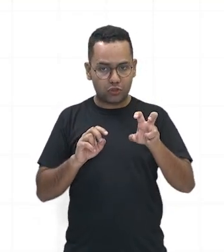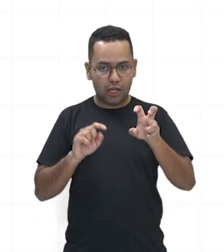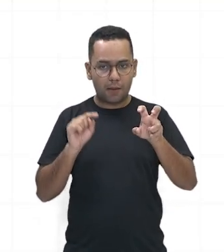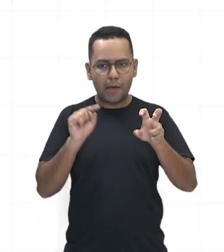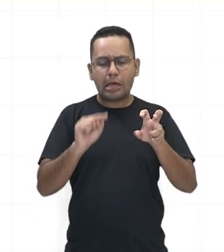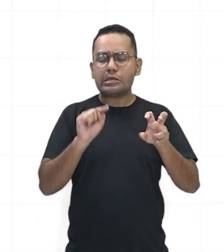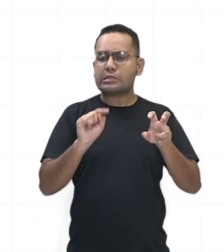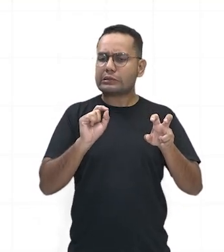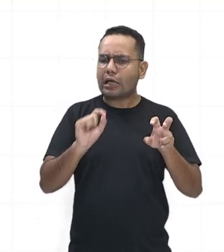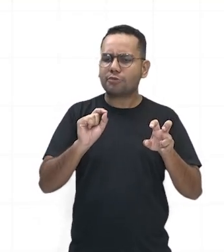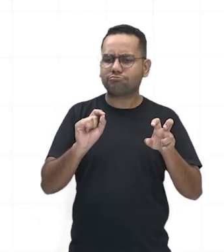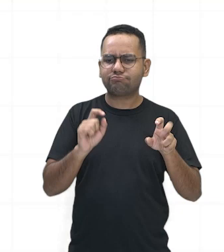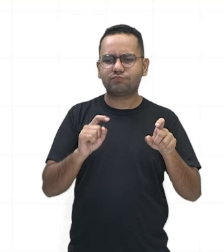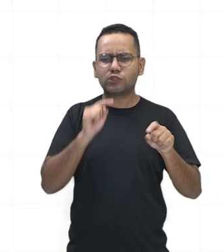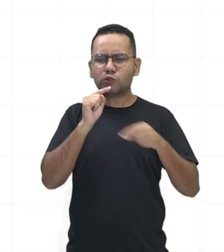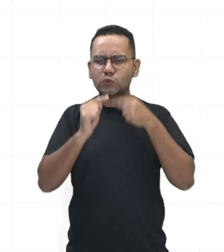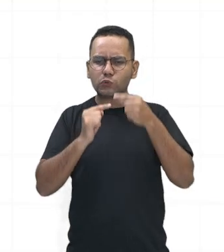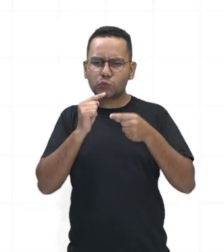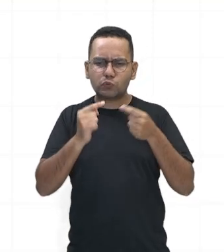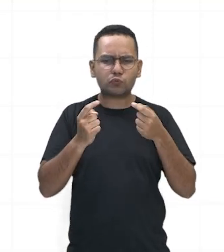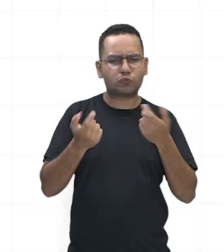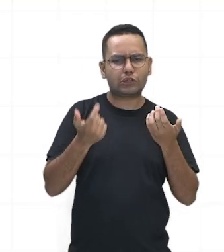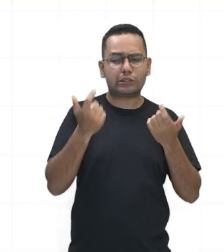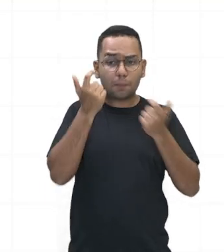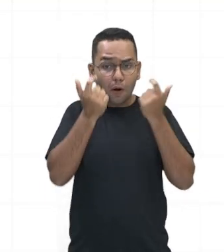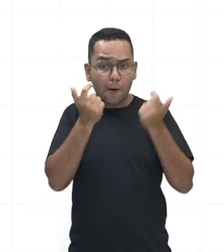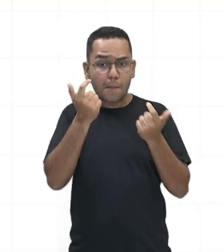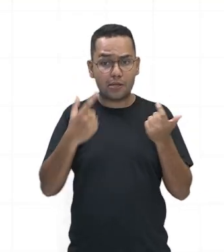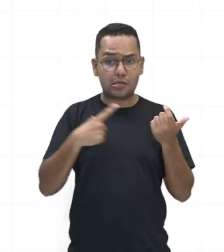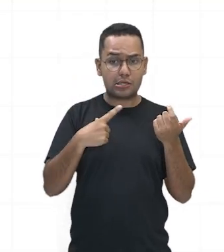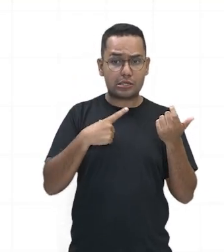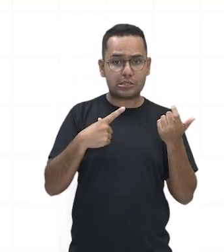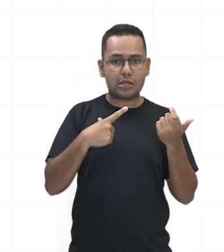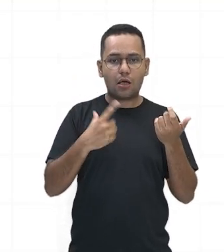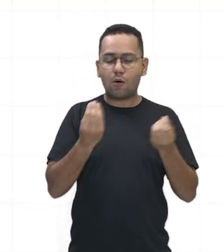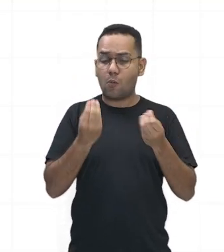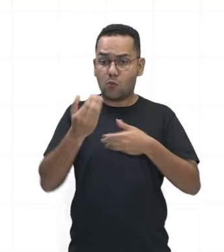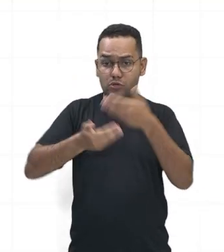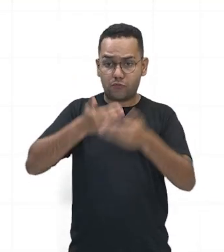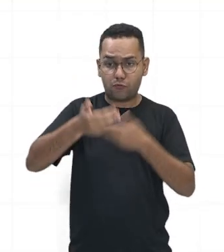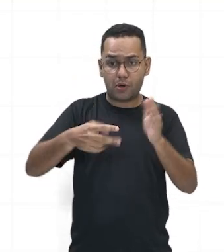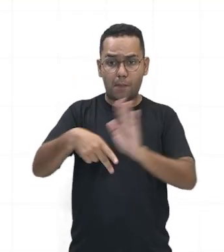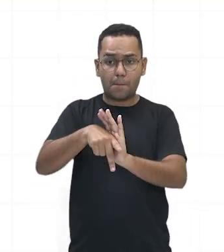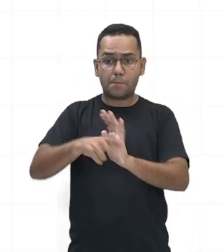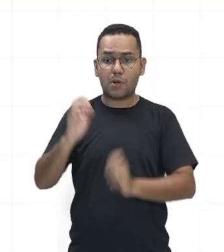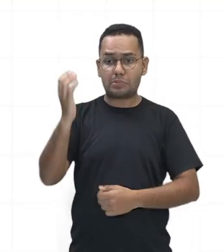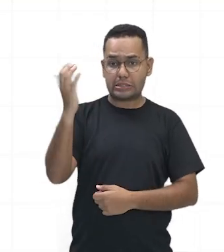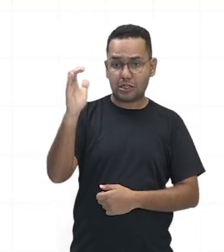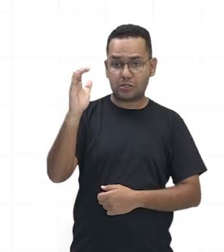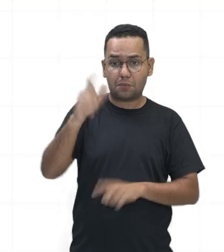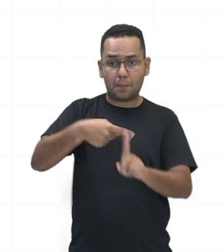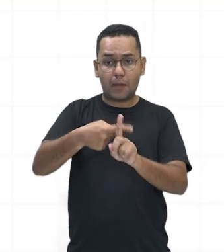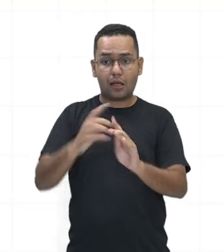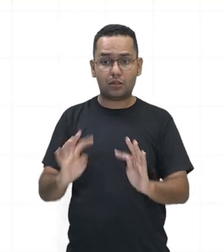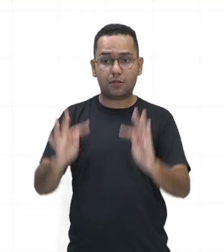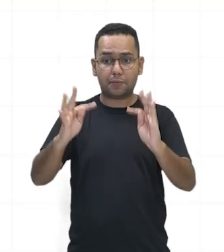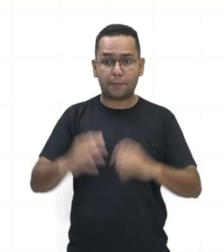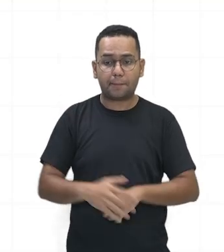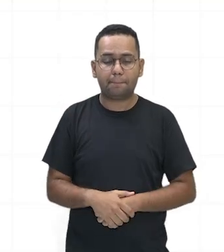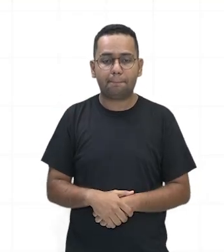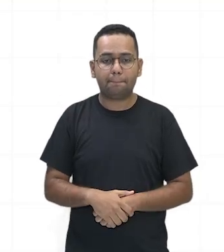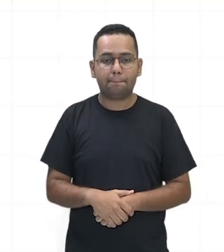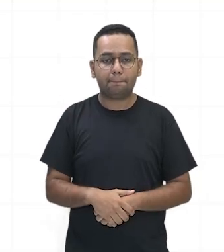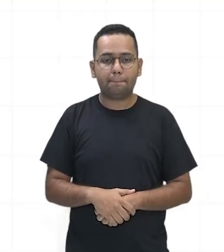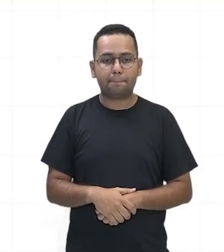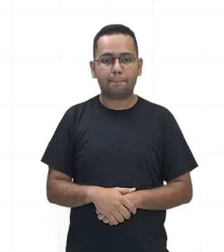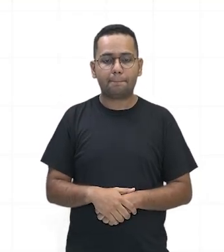morais suscitados pelos avanços científicos e tecnológicos, principalmente hoje, nesse contexto em